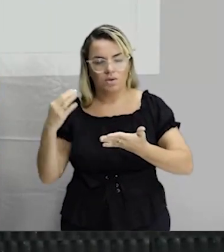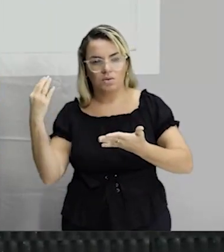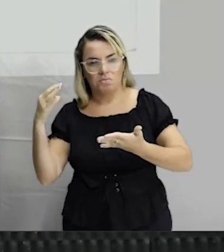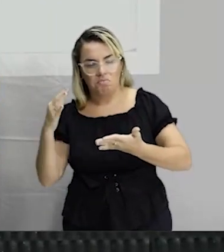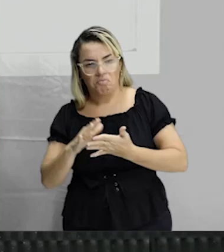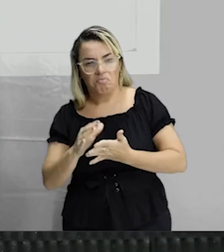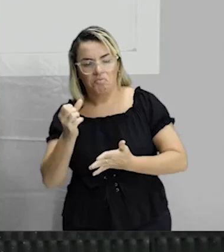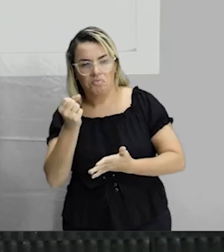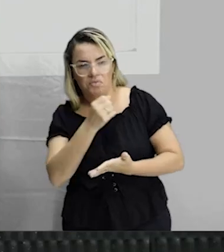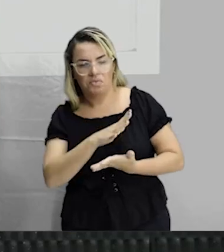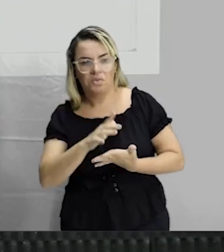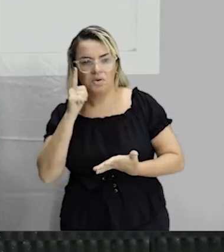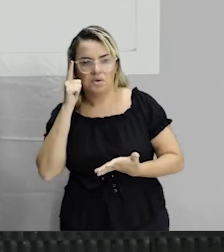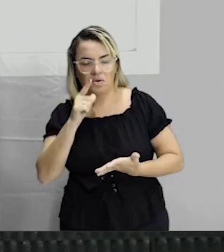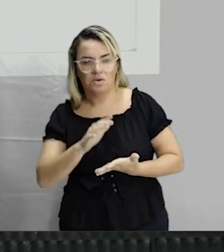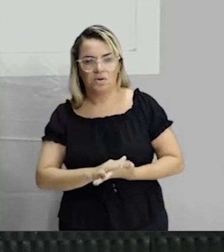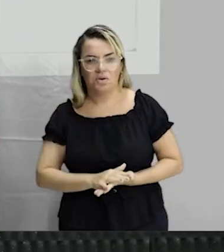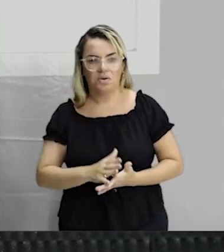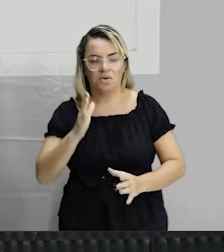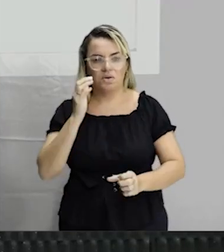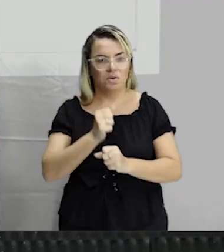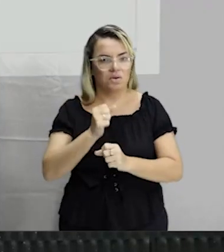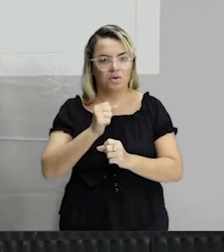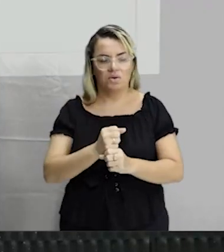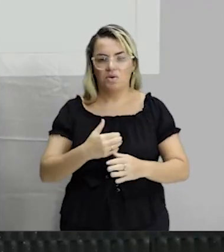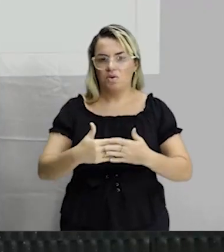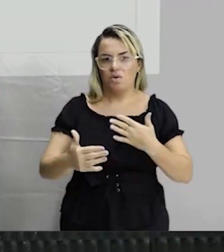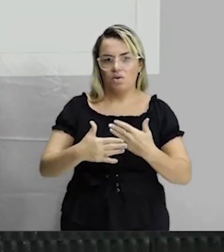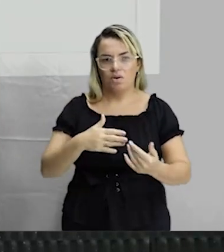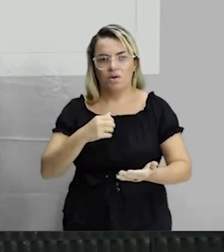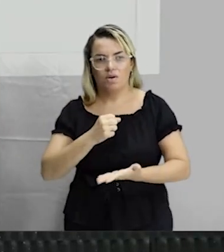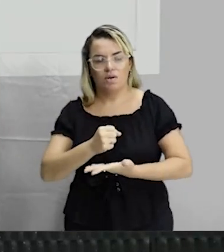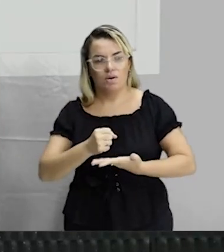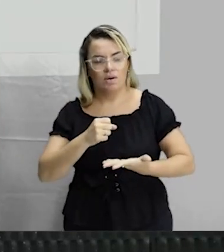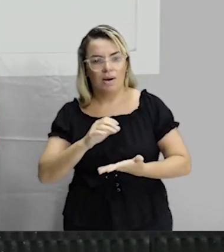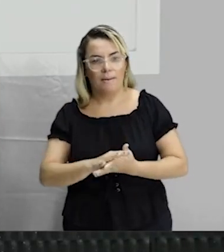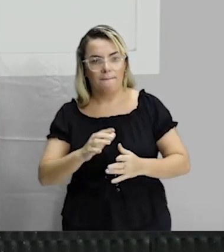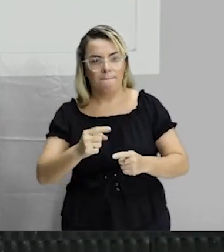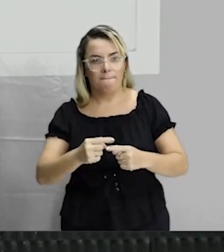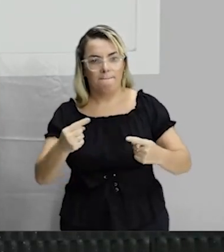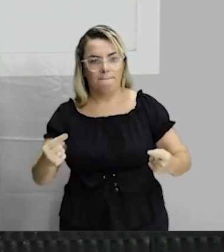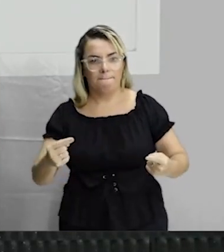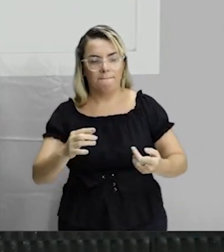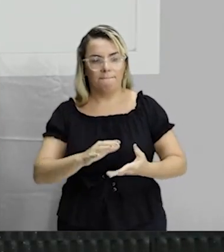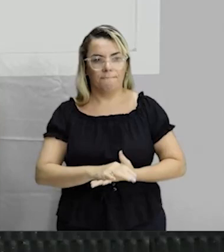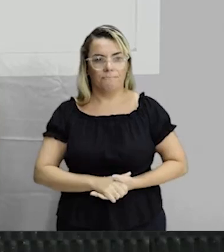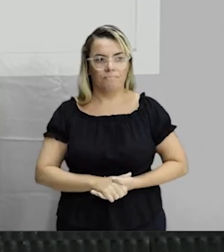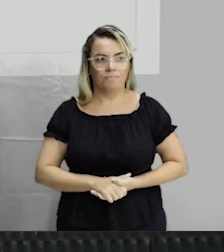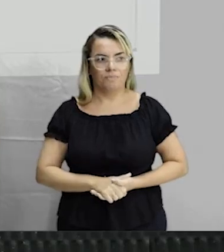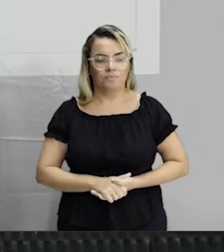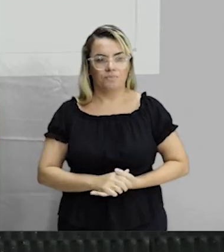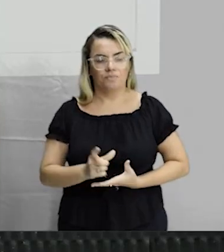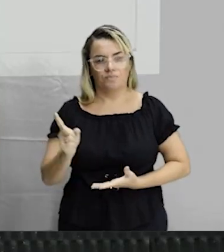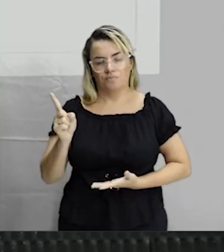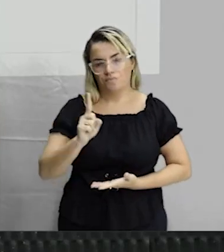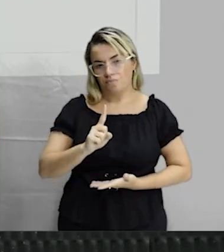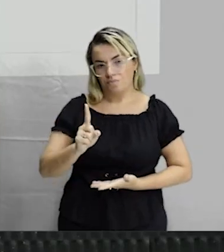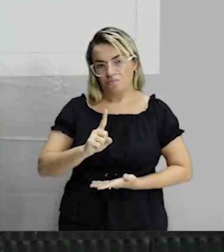moderna, ele consegue calcular em qualquer base o logaritmo. Mas nem sempre